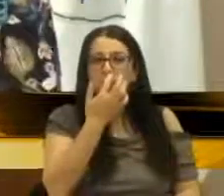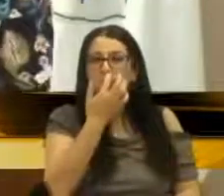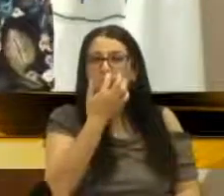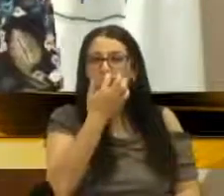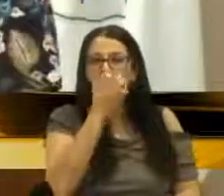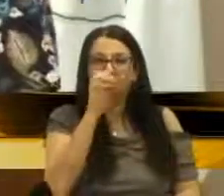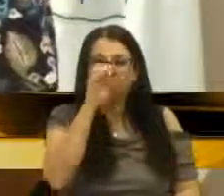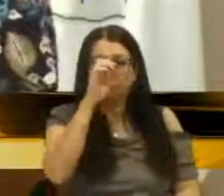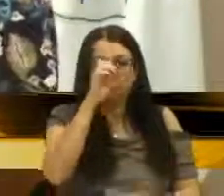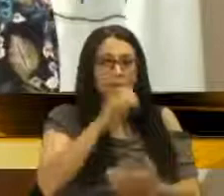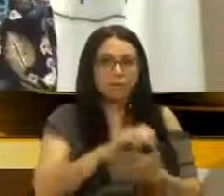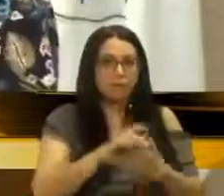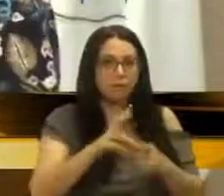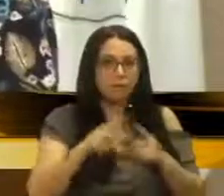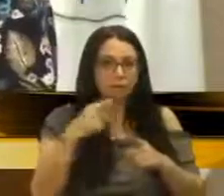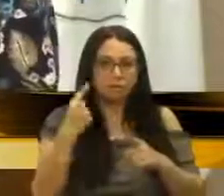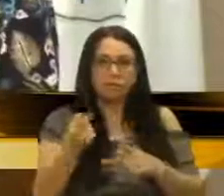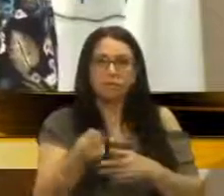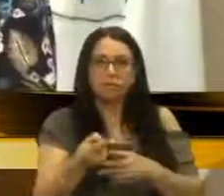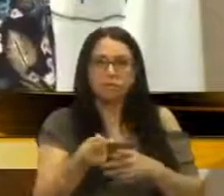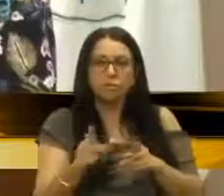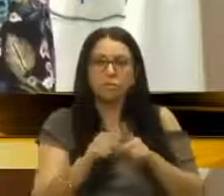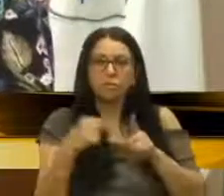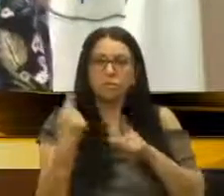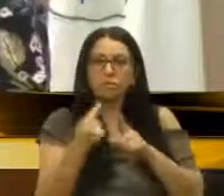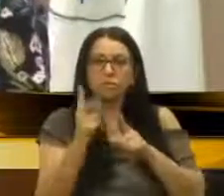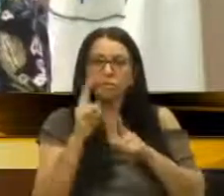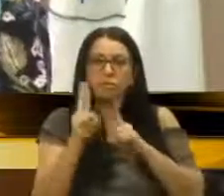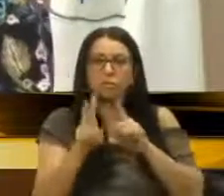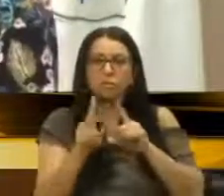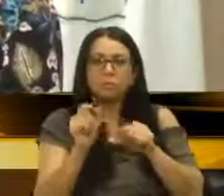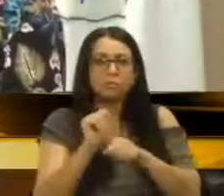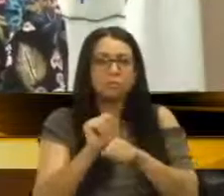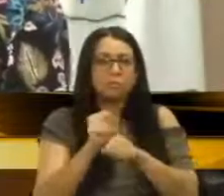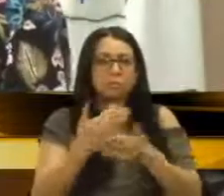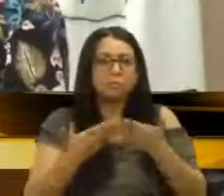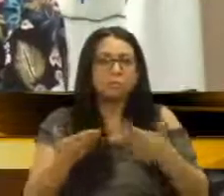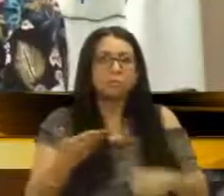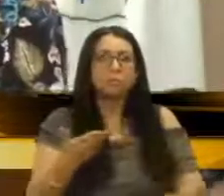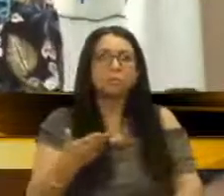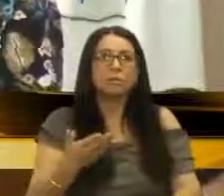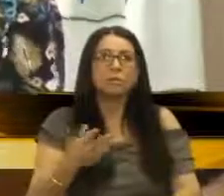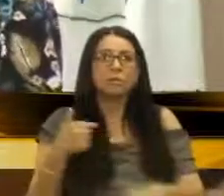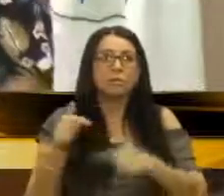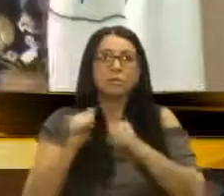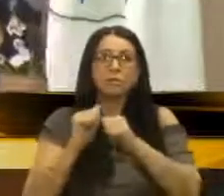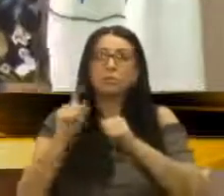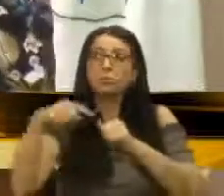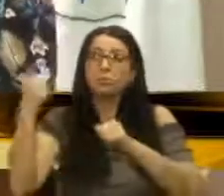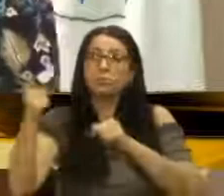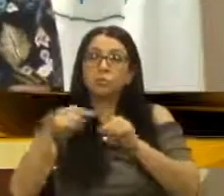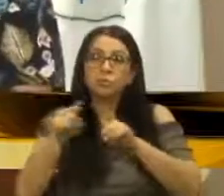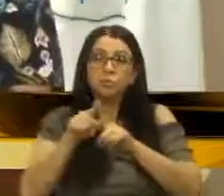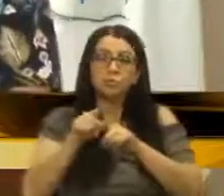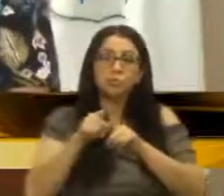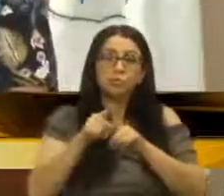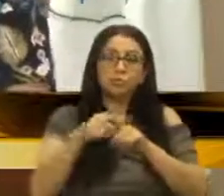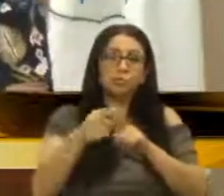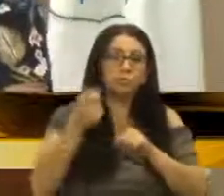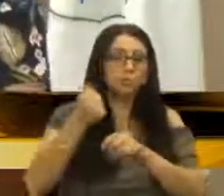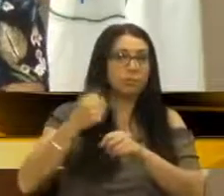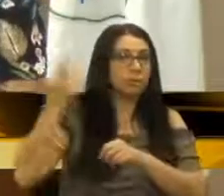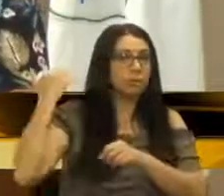passa é ele planta e não sabe se vai colher muitas vezes perde tem que trabalhar um próximo para pagar as contas que ele deixou no passado